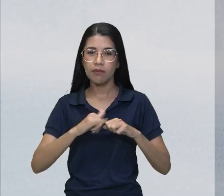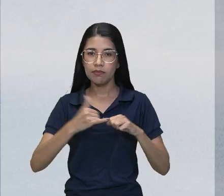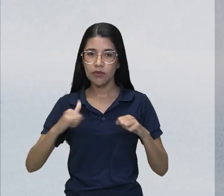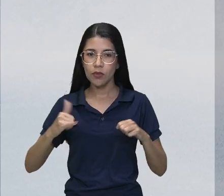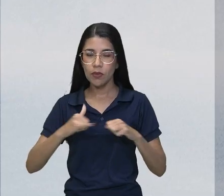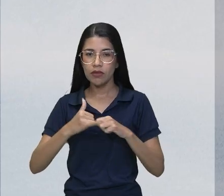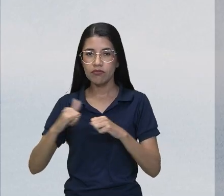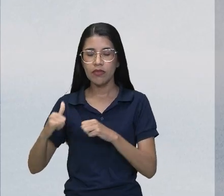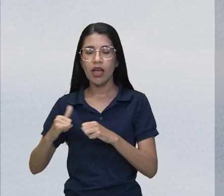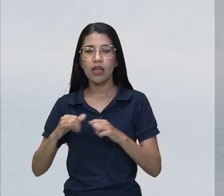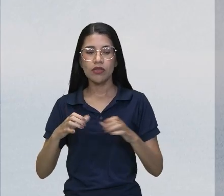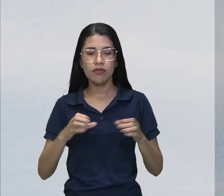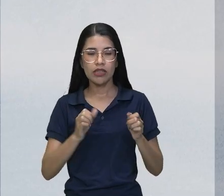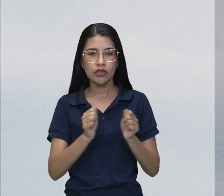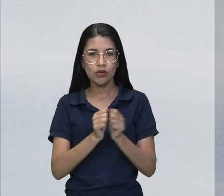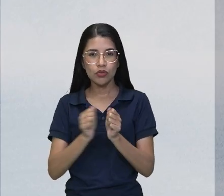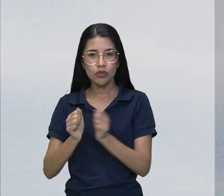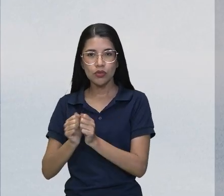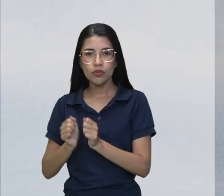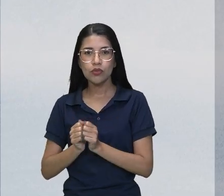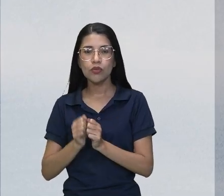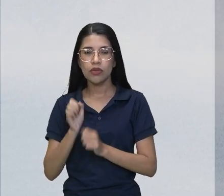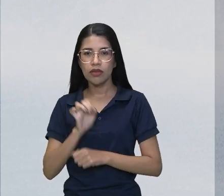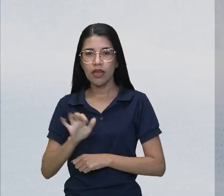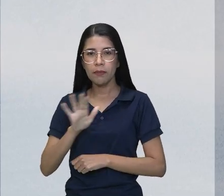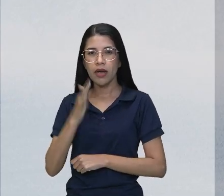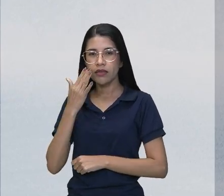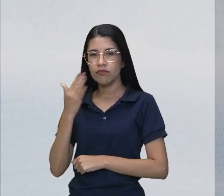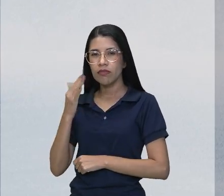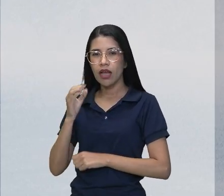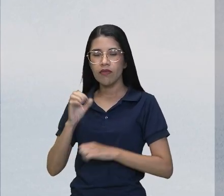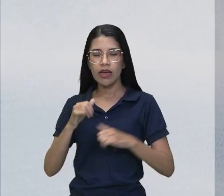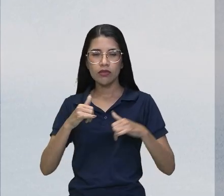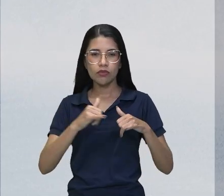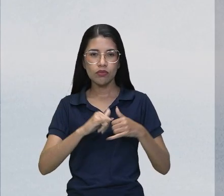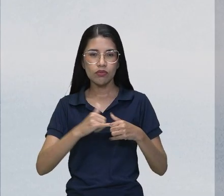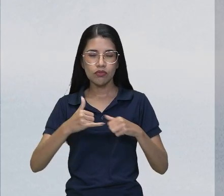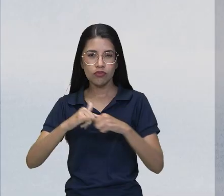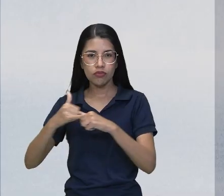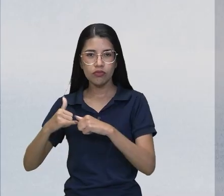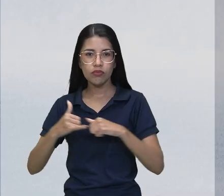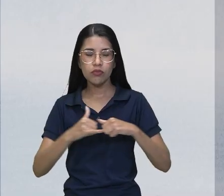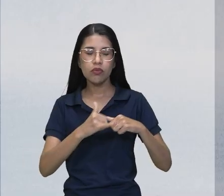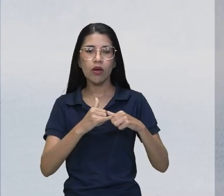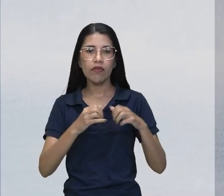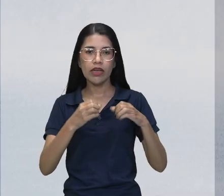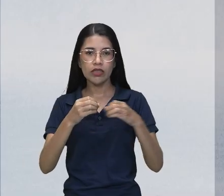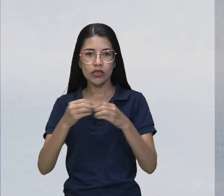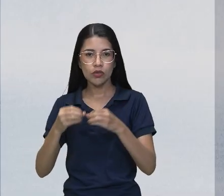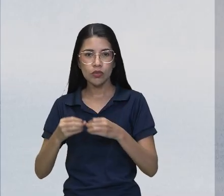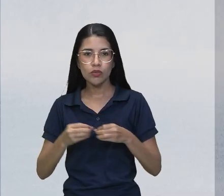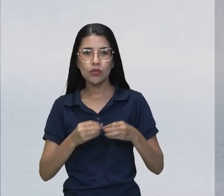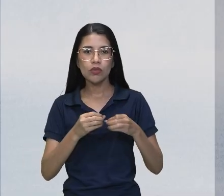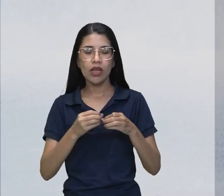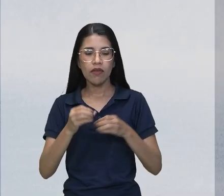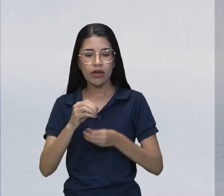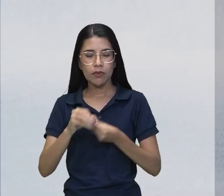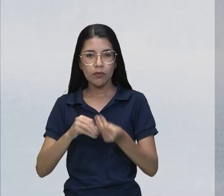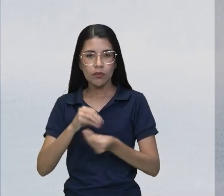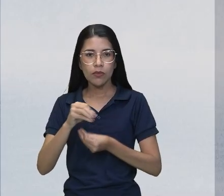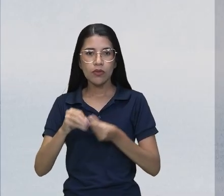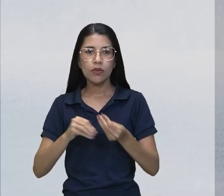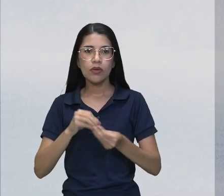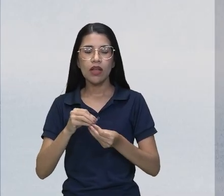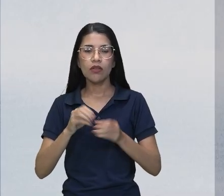seja, vários aminoácidos, como você pode ver, eles vão se unir. Então, eles vão se unir e se transformar em uma